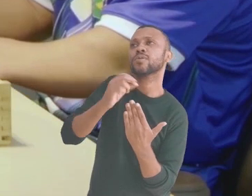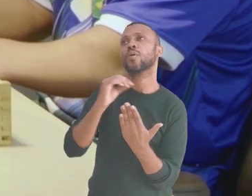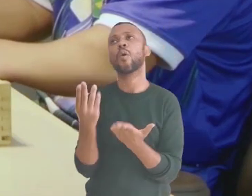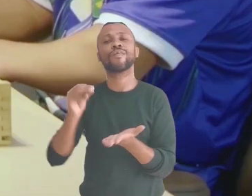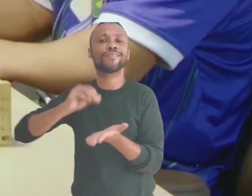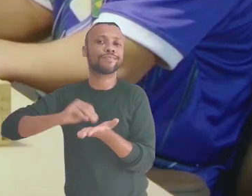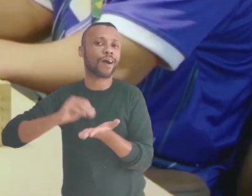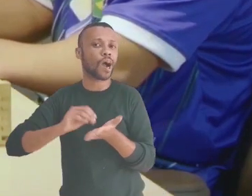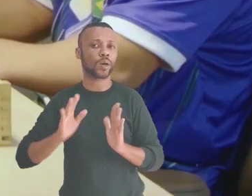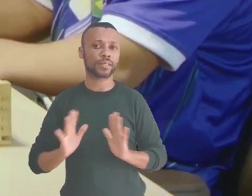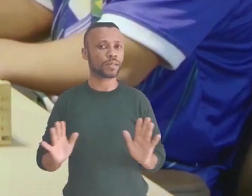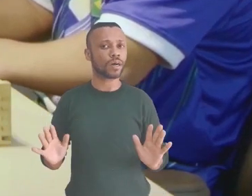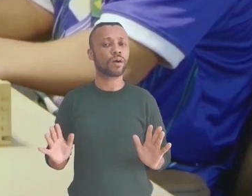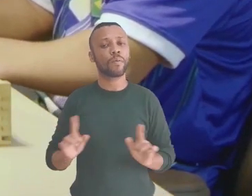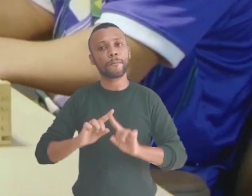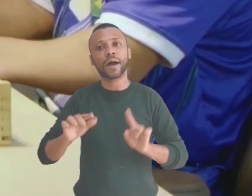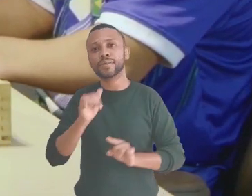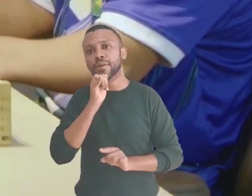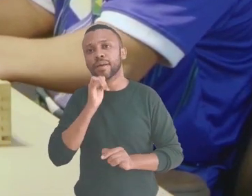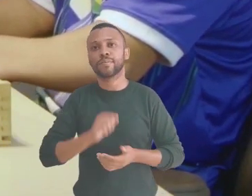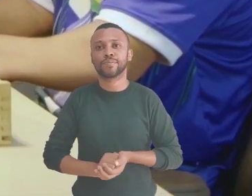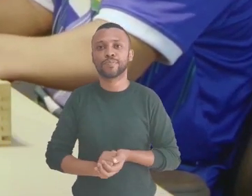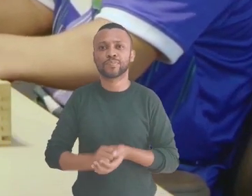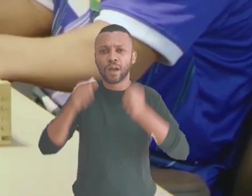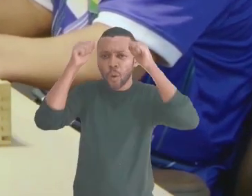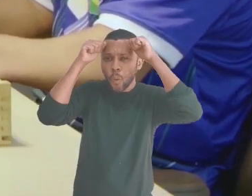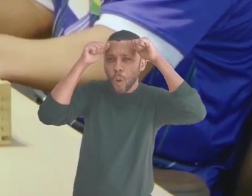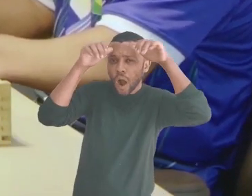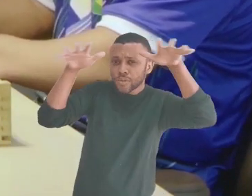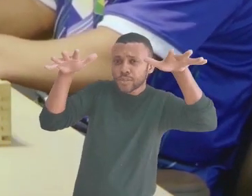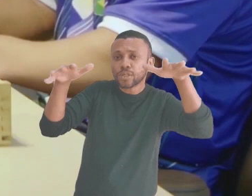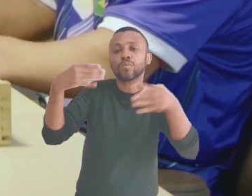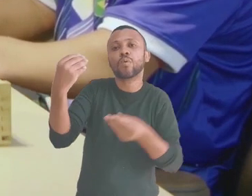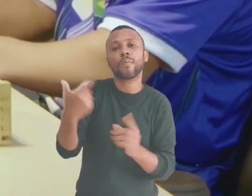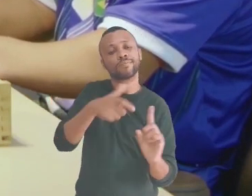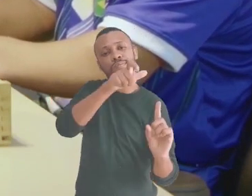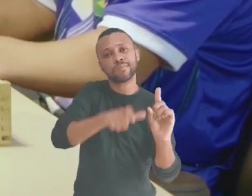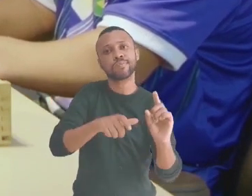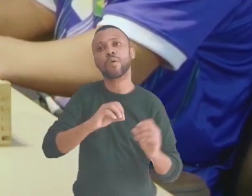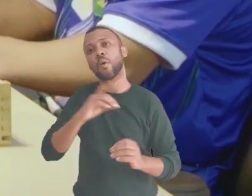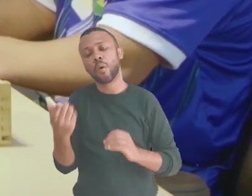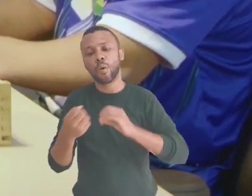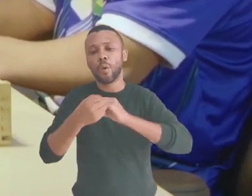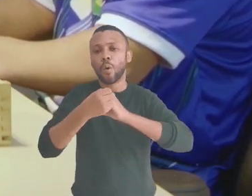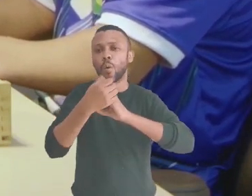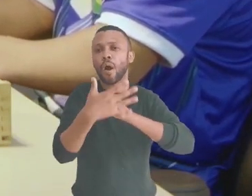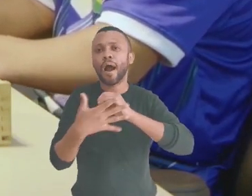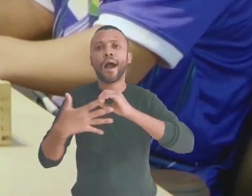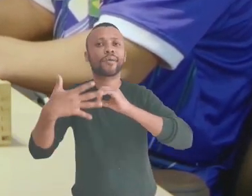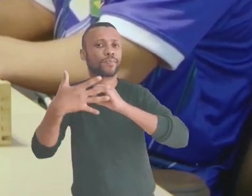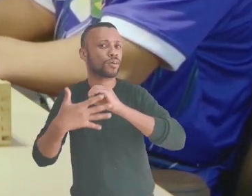Mas, por exemplo, o transtorno do espectro do autismo, a condição do Asperger que eu me enquadro,